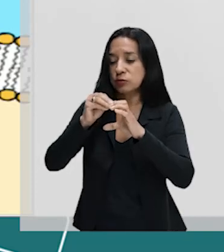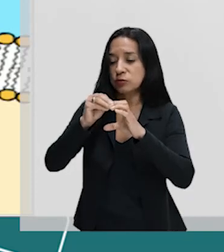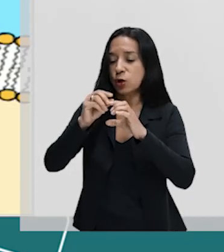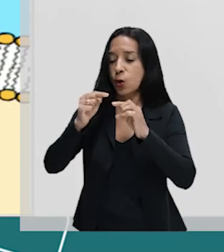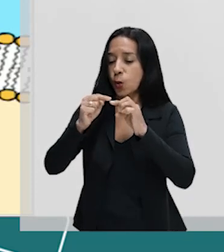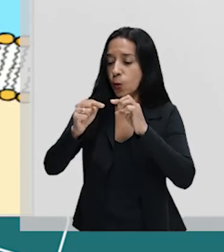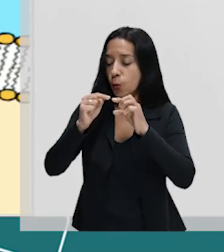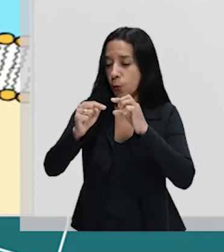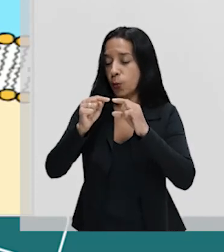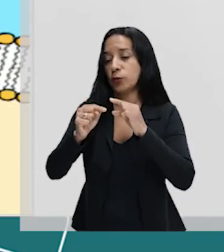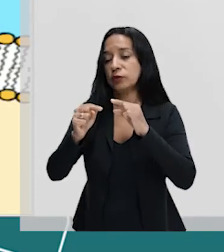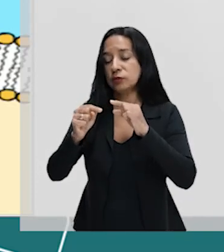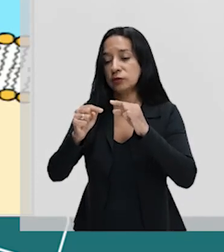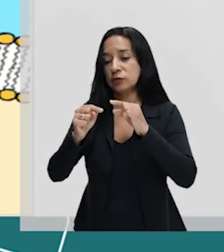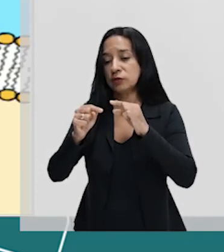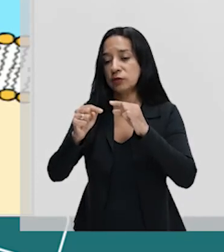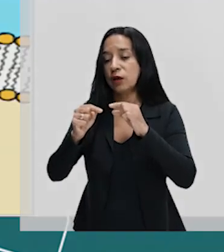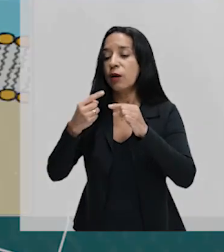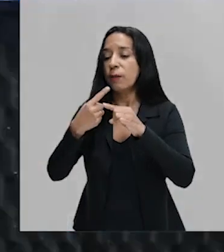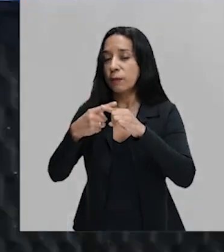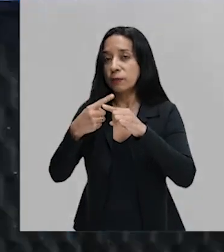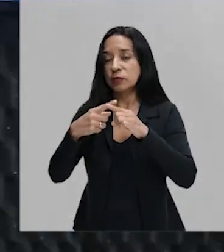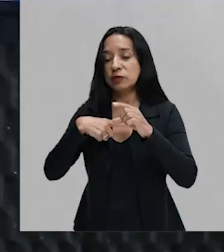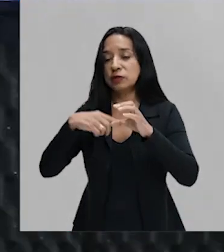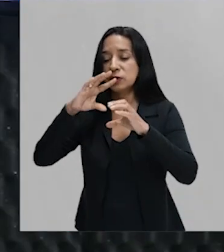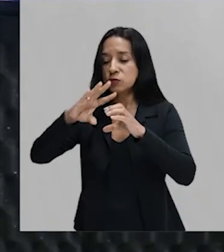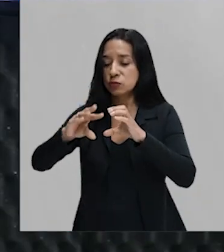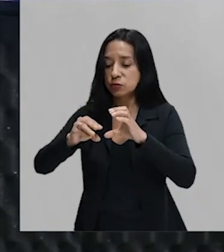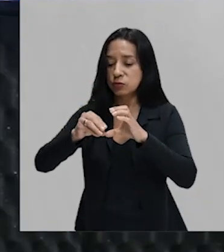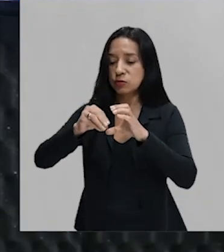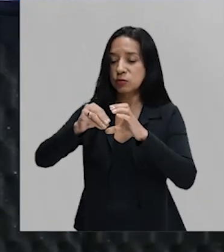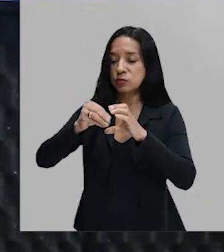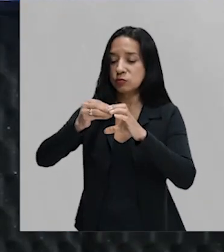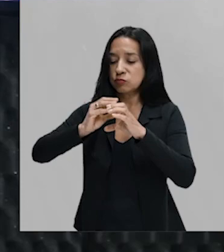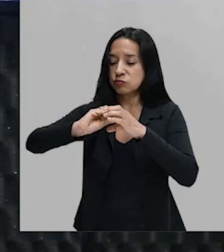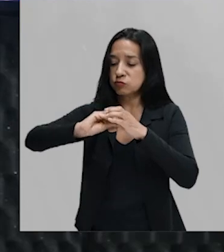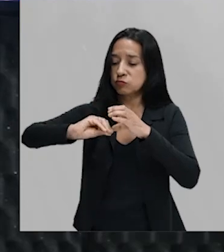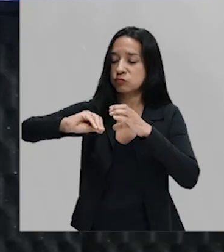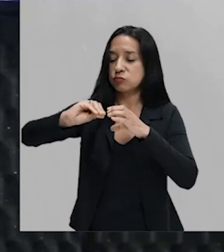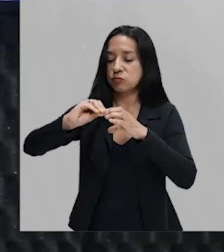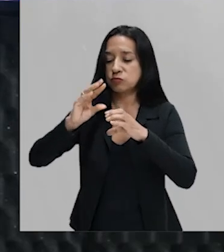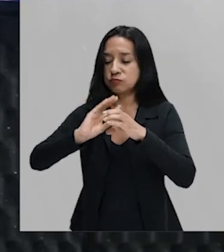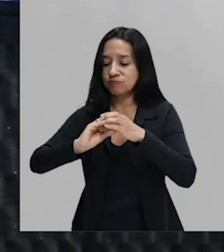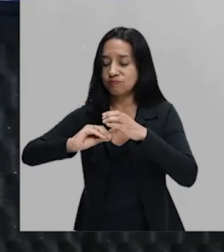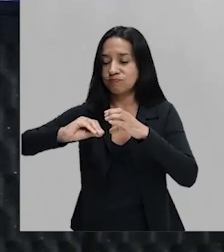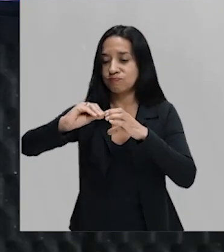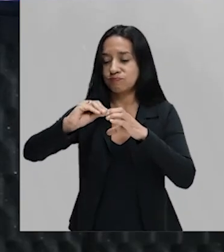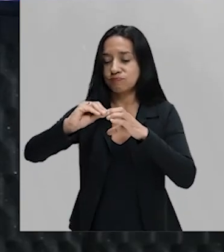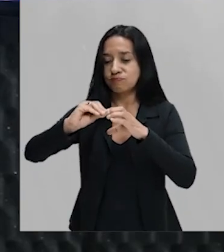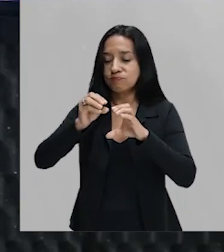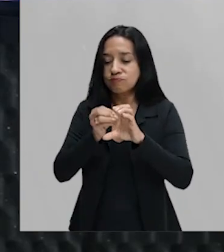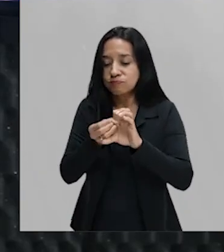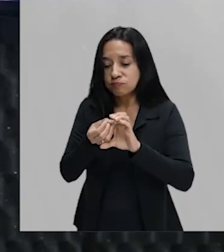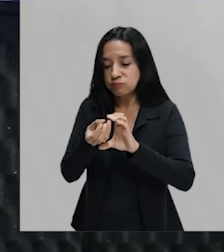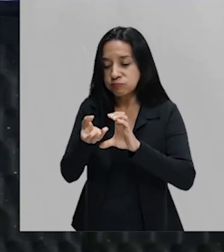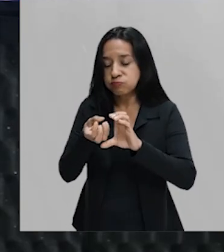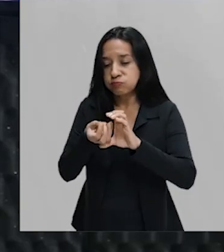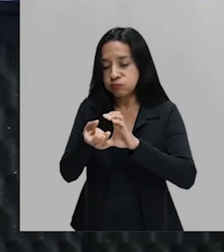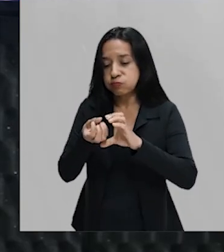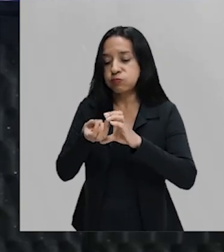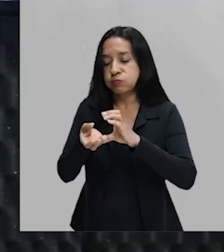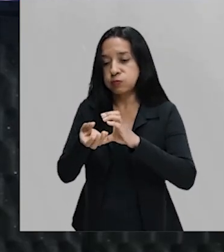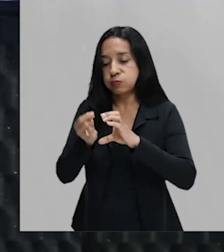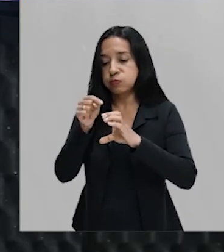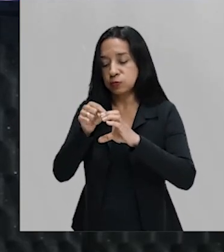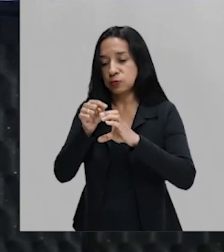de concentração, porque eu vou ter que jogar sódio de dentro para fora, que já tem sódio demais lá fora. Então a célula